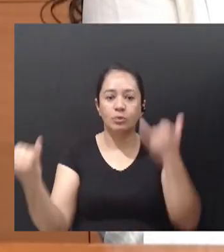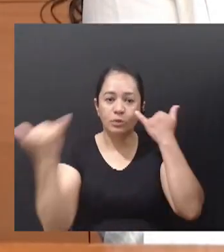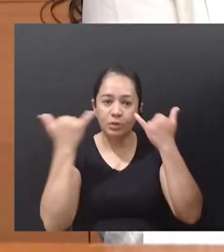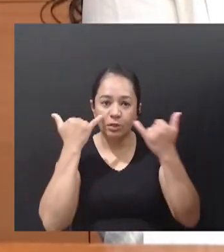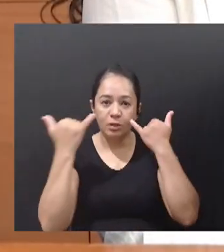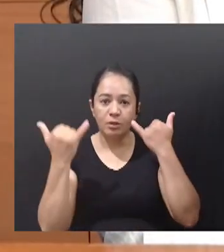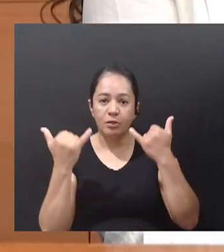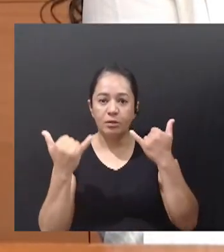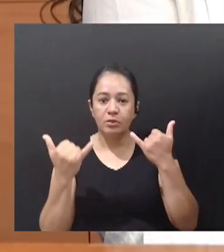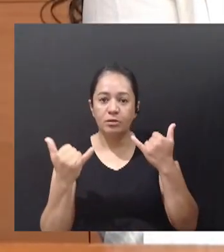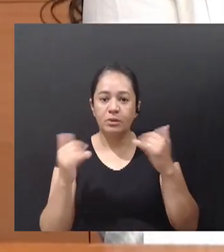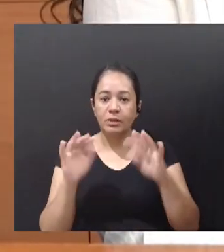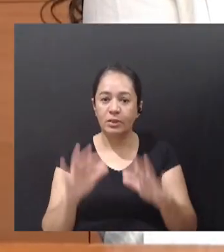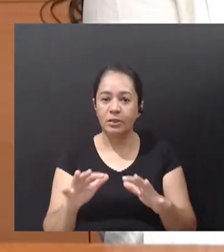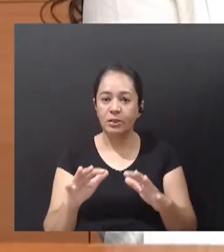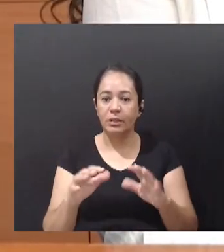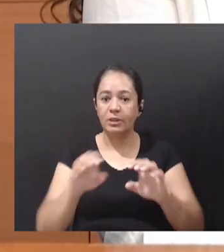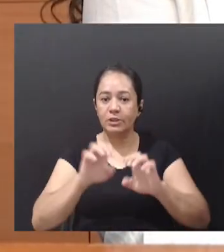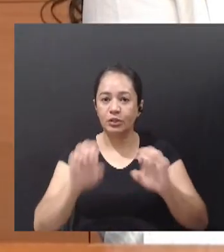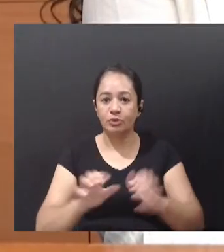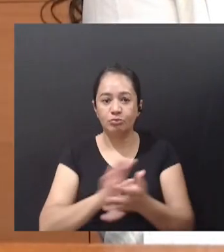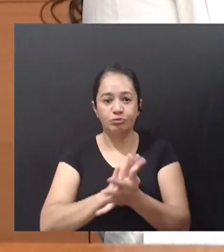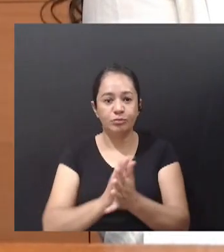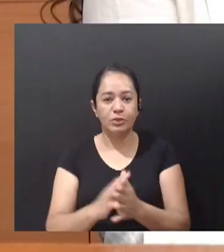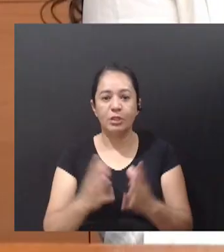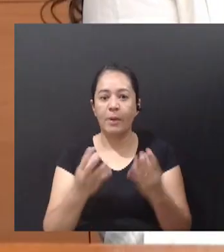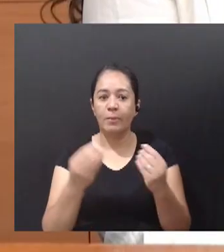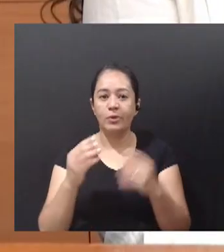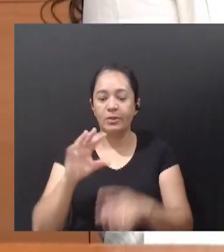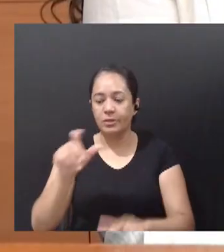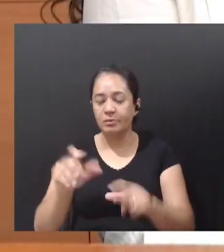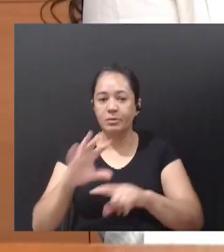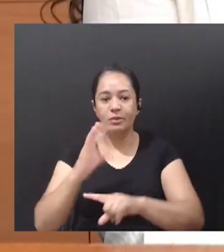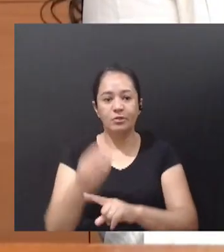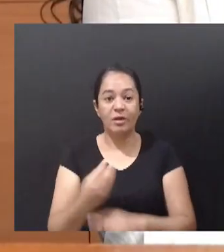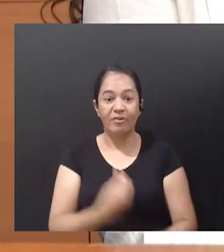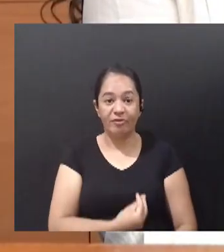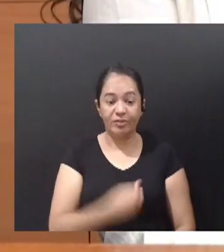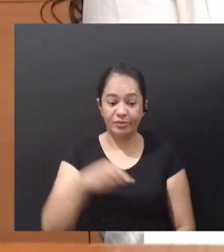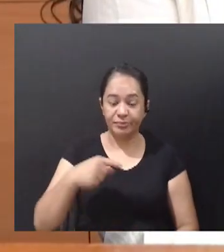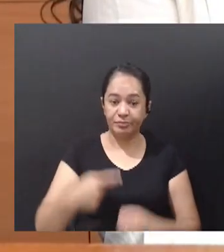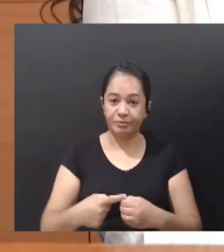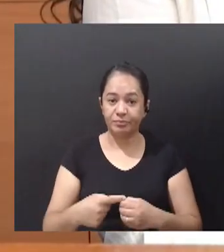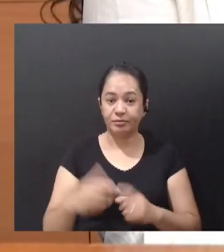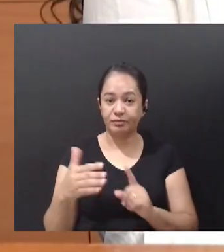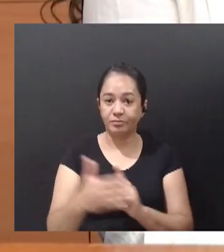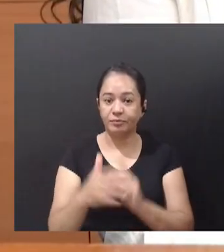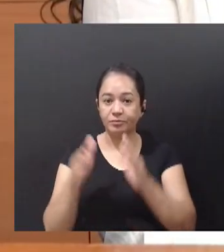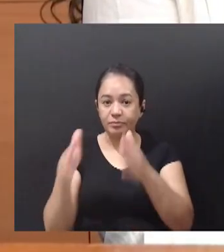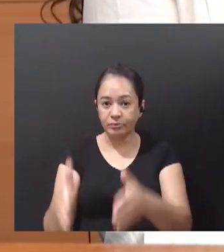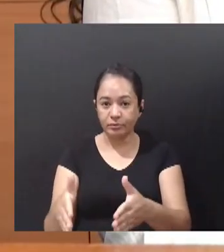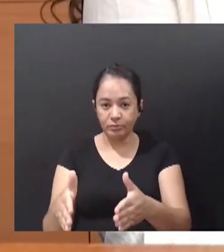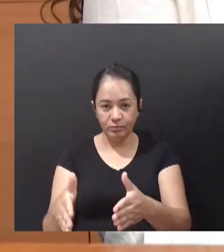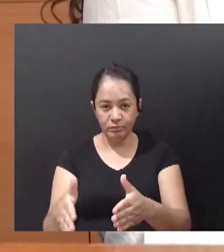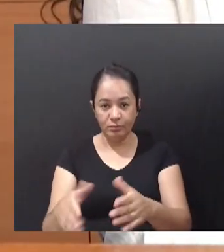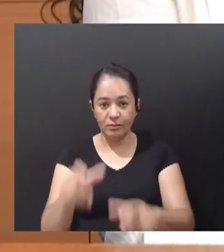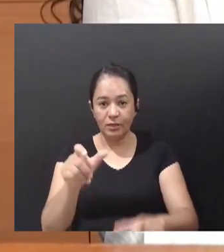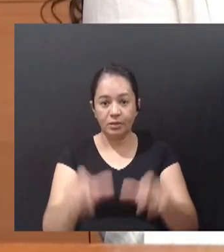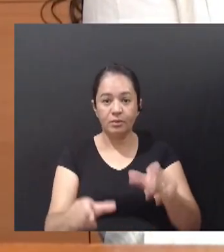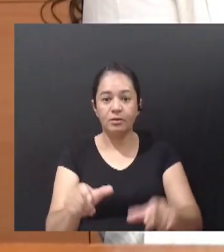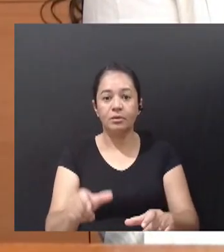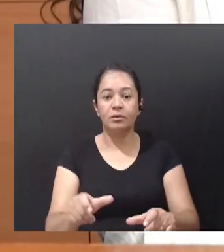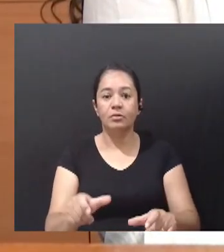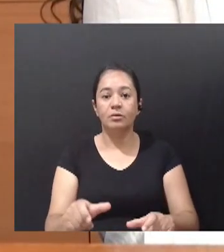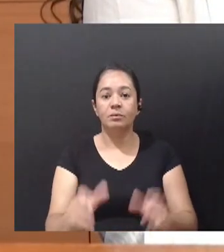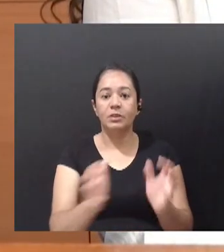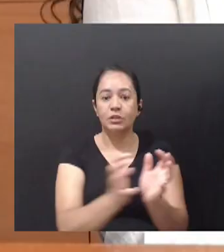essa desestrutura que muitos artistas vivem aqui na cidade, o mandato chegou para essas pessoas, para esses grupos que já